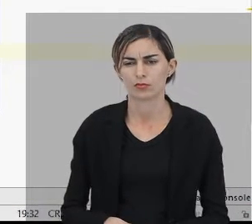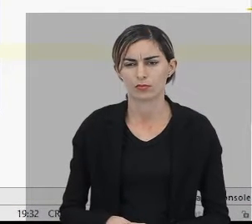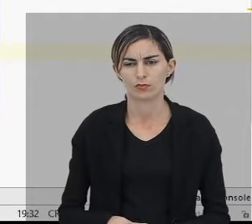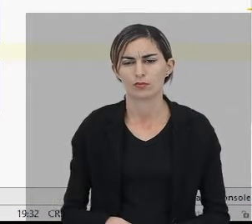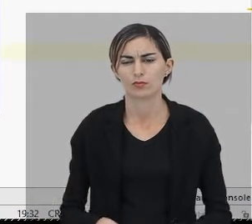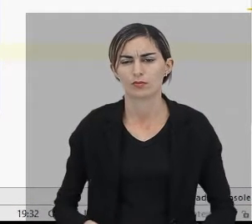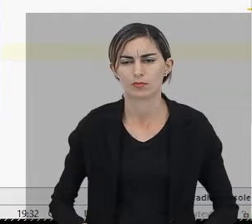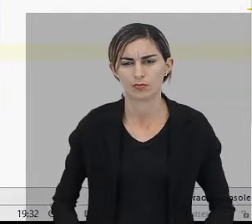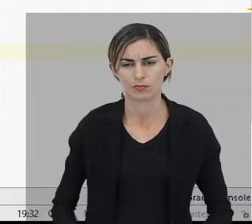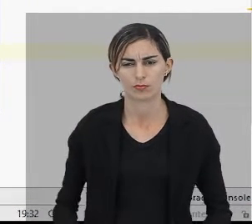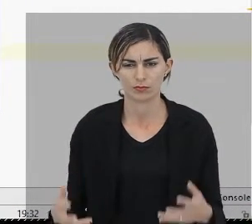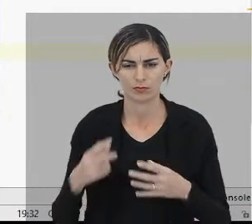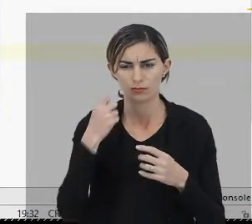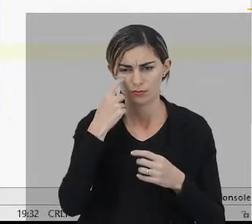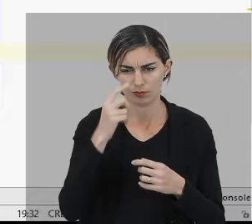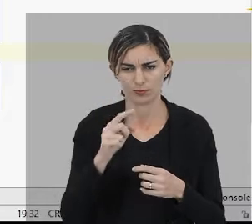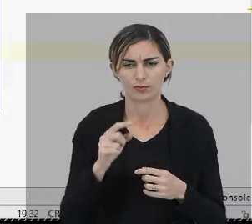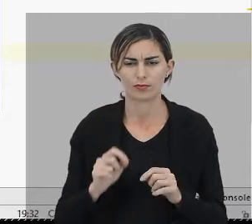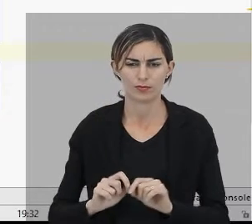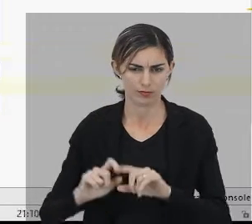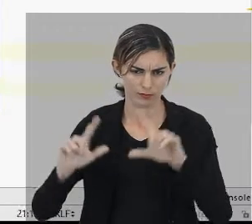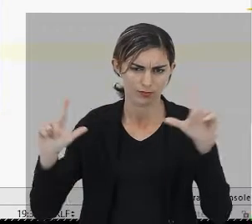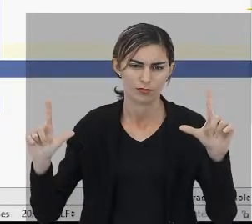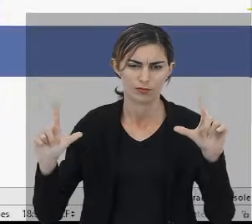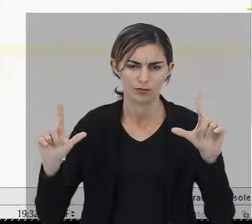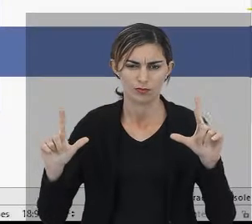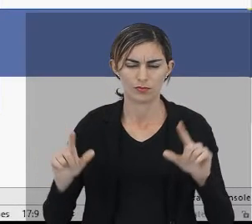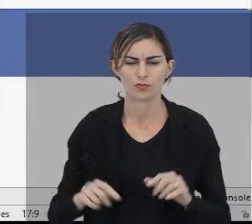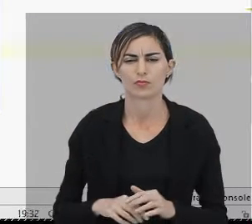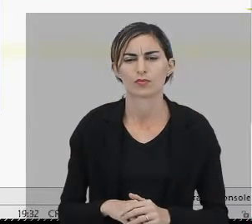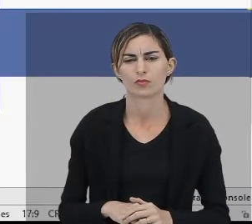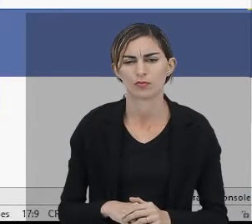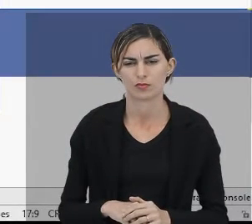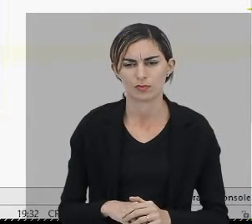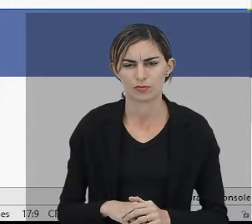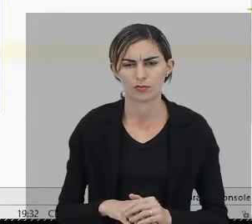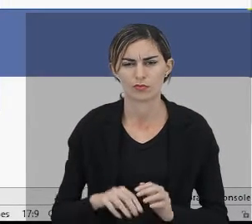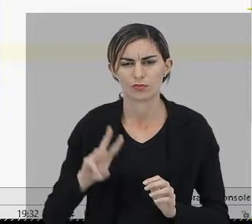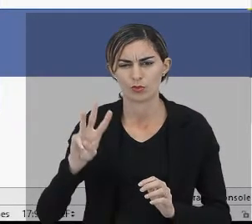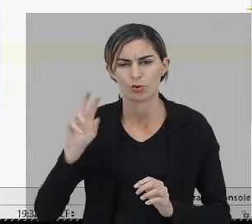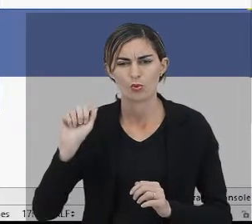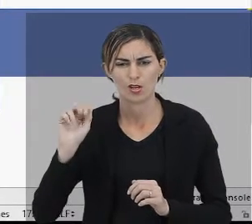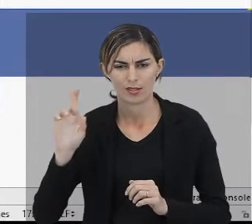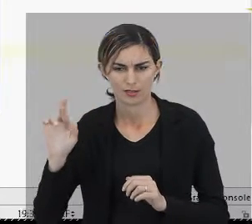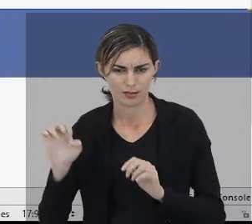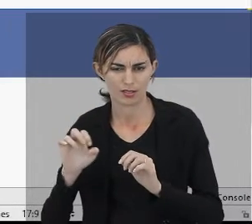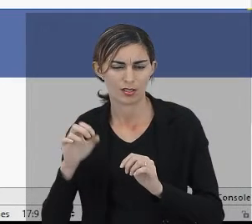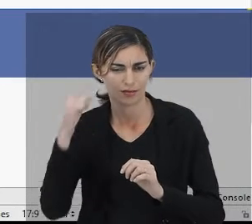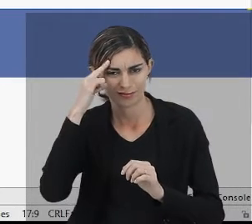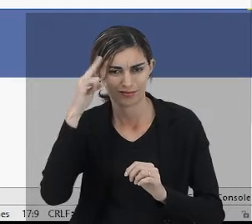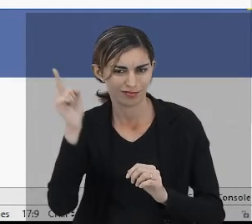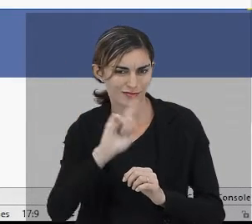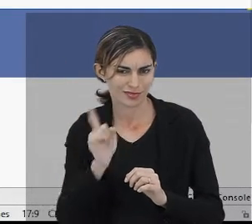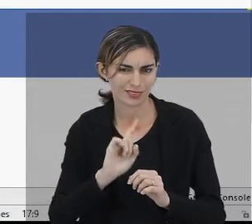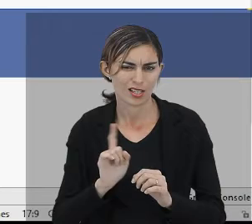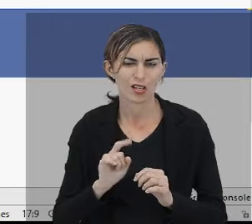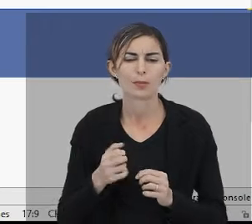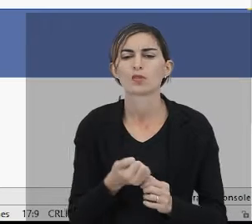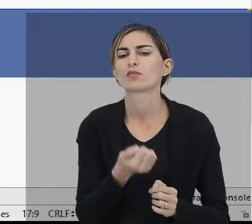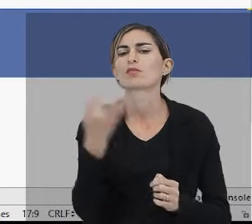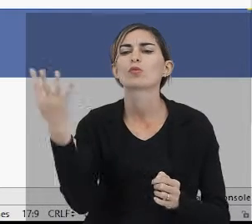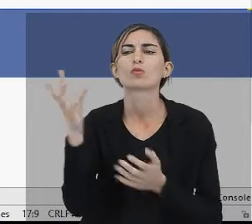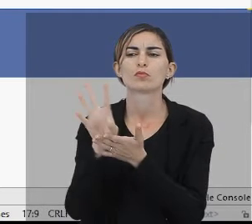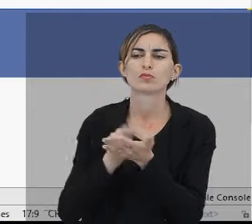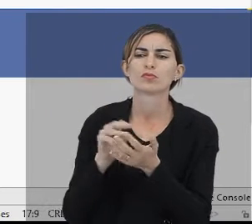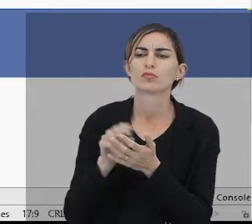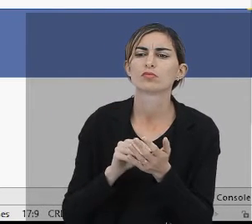Agora vamos ver o laço while. O while ele é usado quando a gente não sabe a quantidade